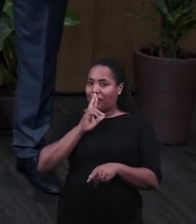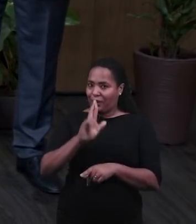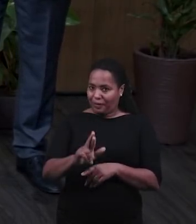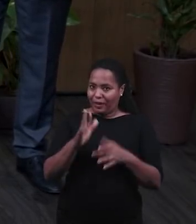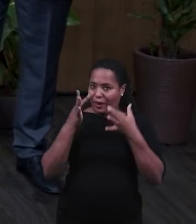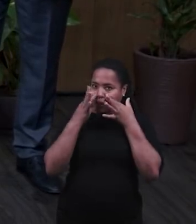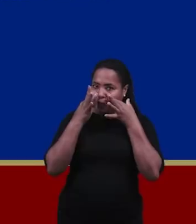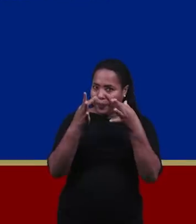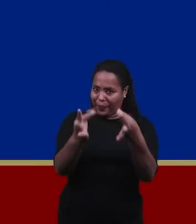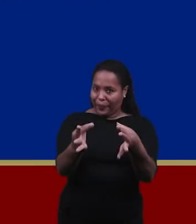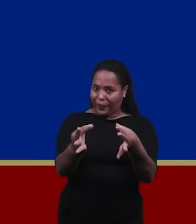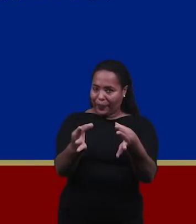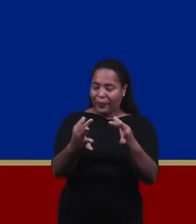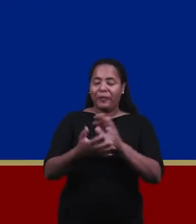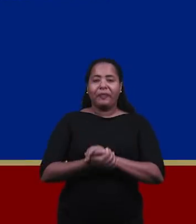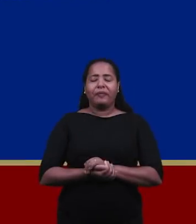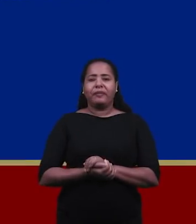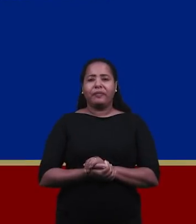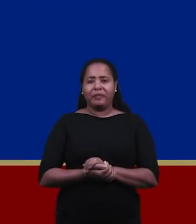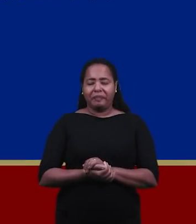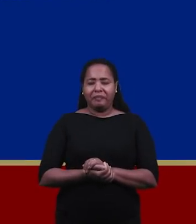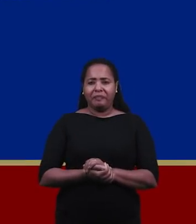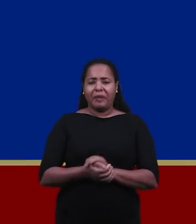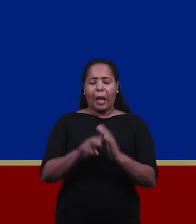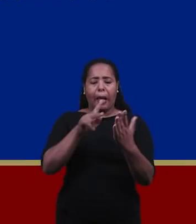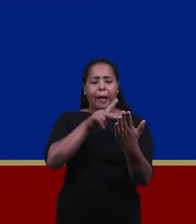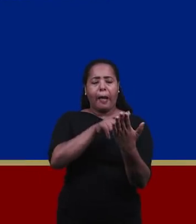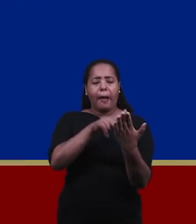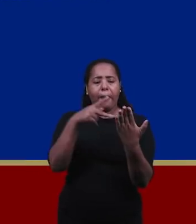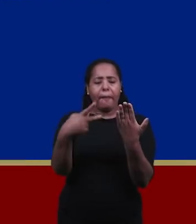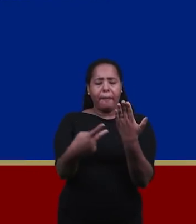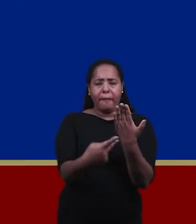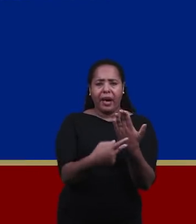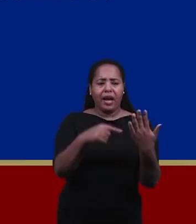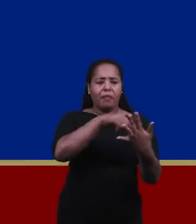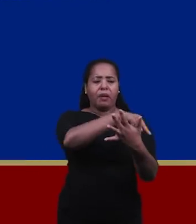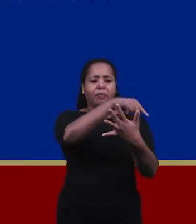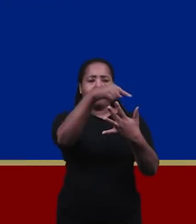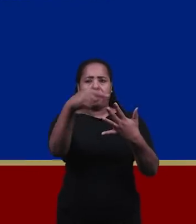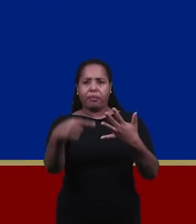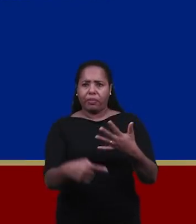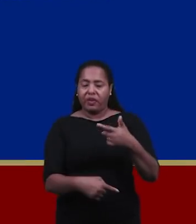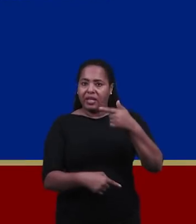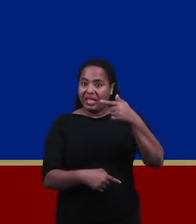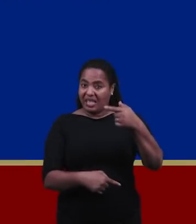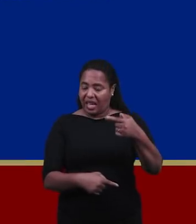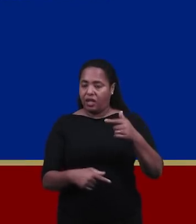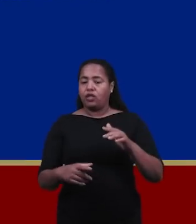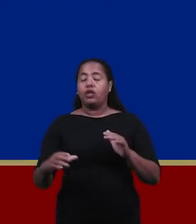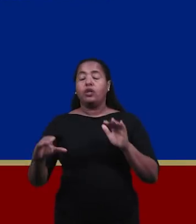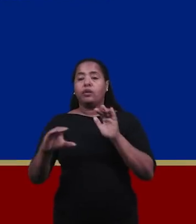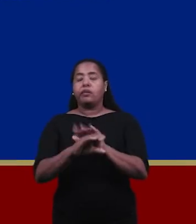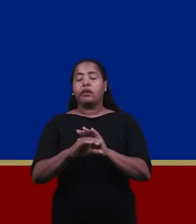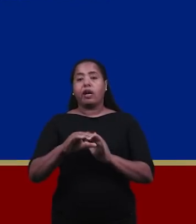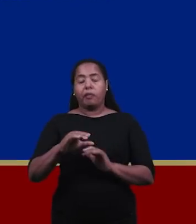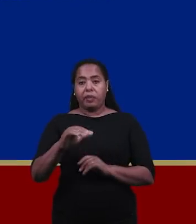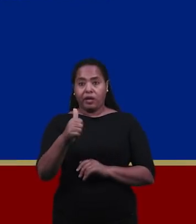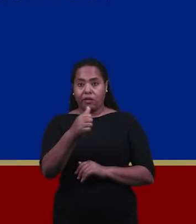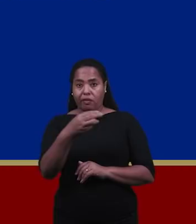atenção. Nas 7 parábolas do capítulo 13 de Mateus,